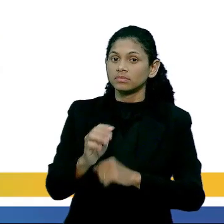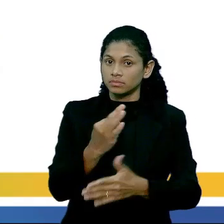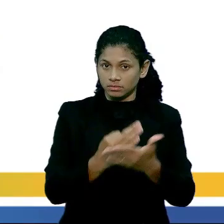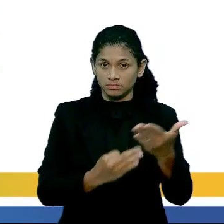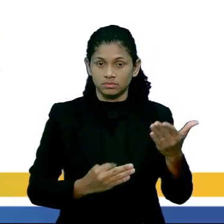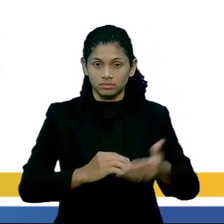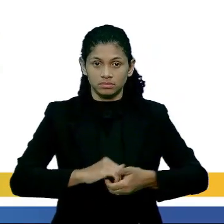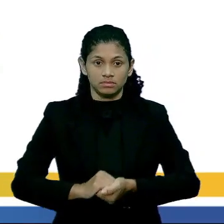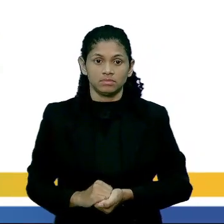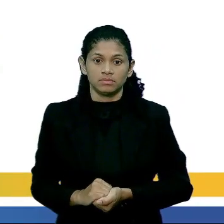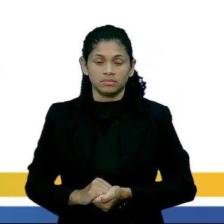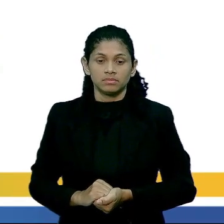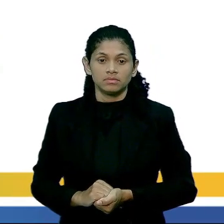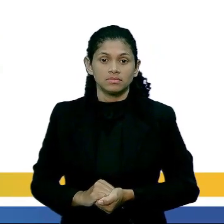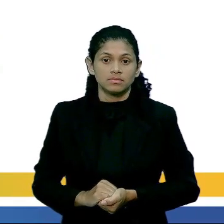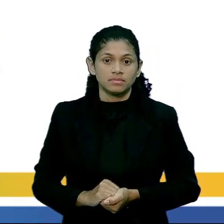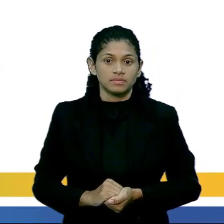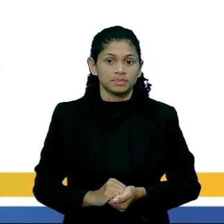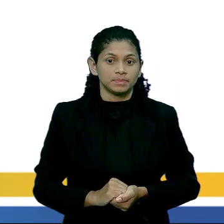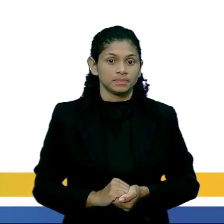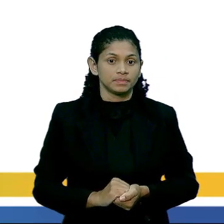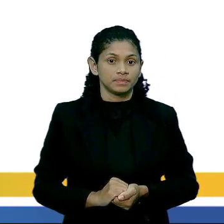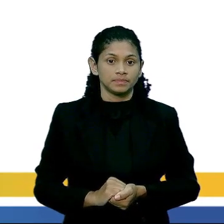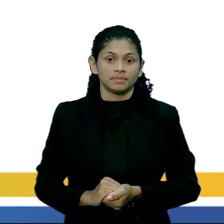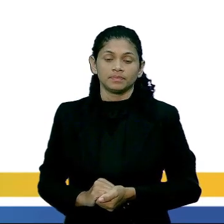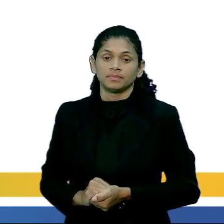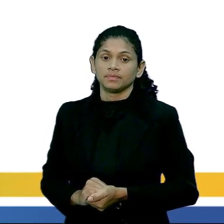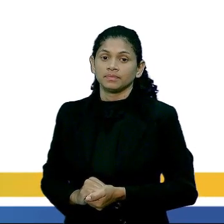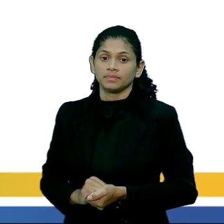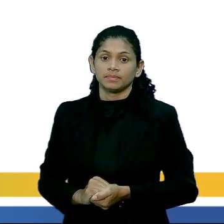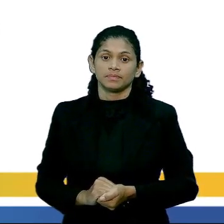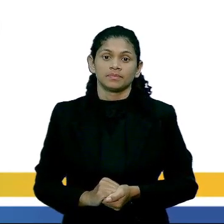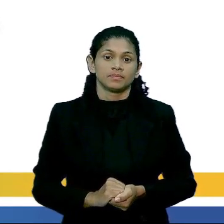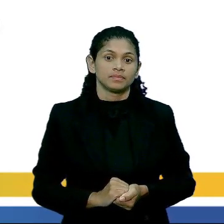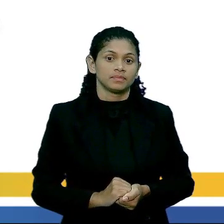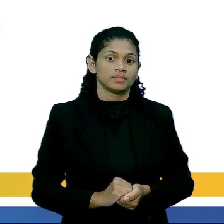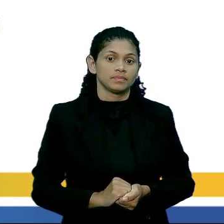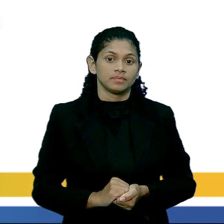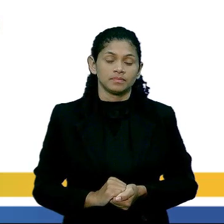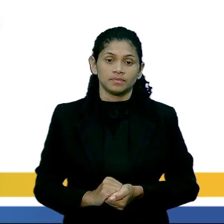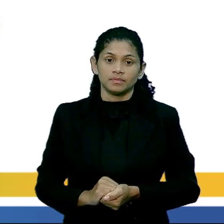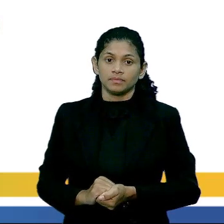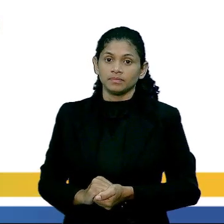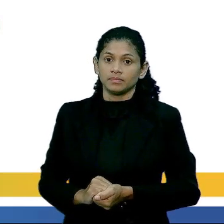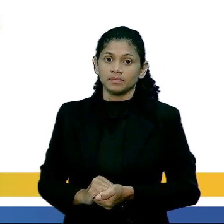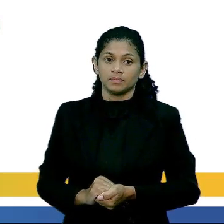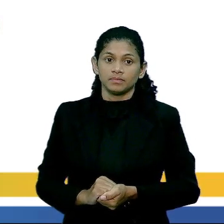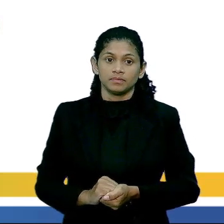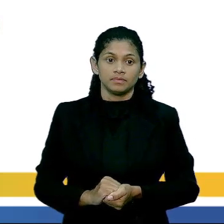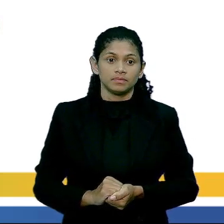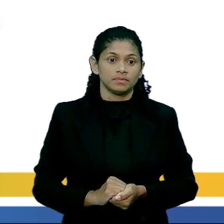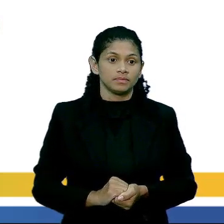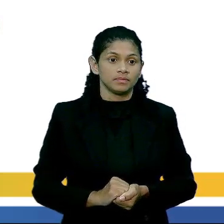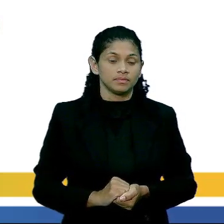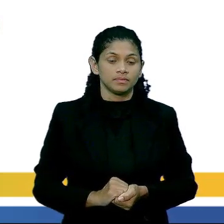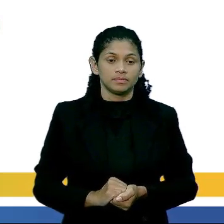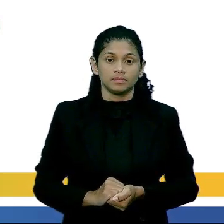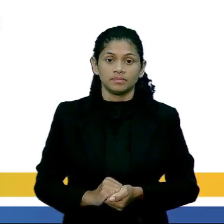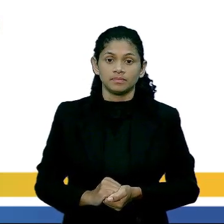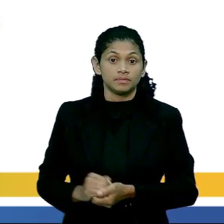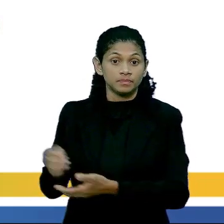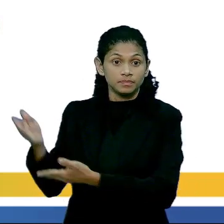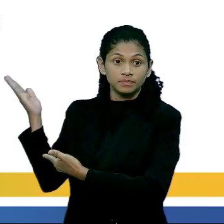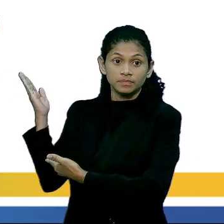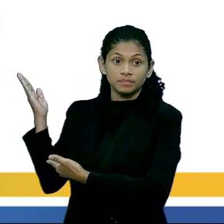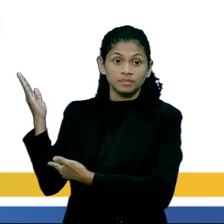então pulando aqui uns três slides a gente chega na questão 3 não 4 já né olha aí